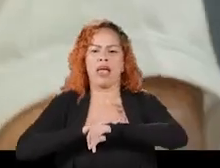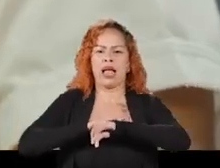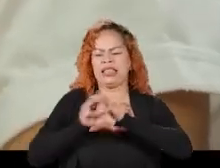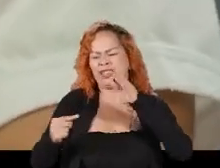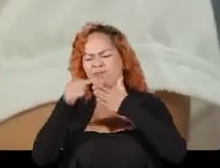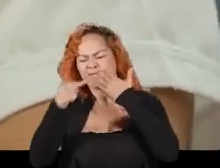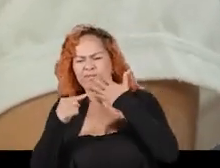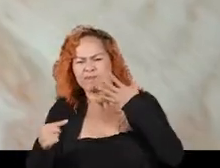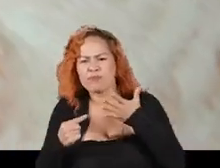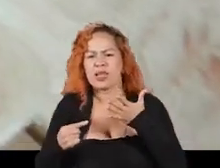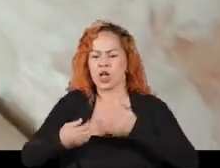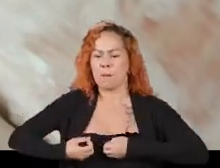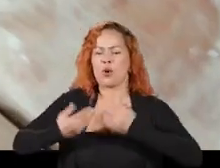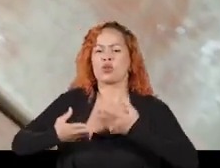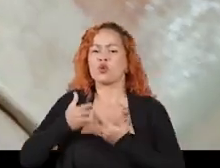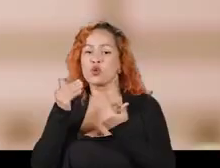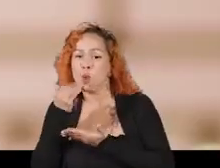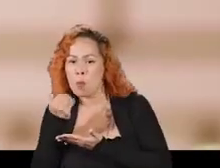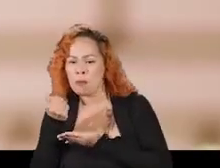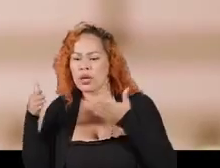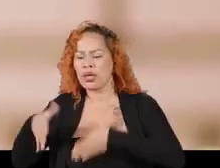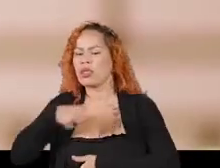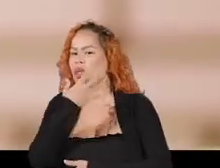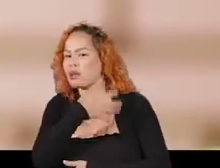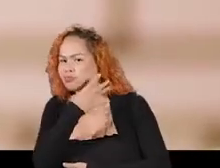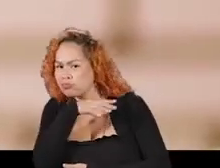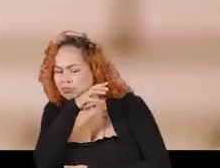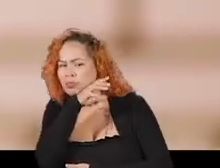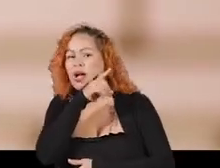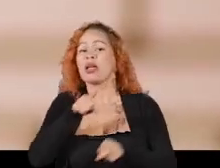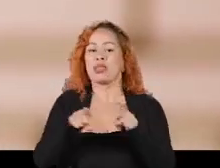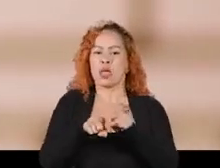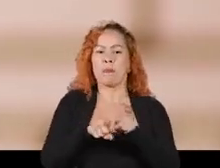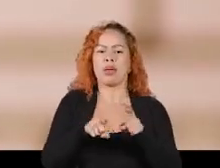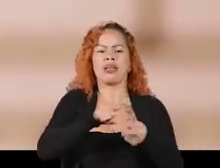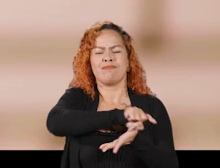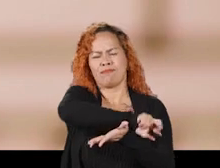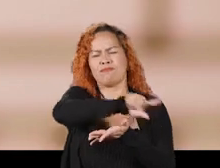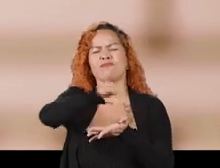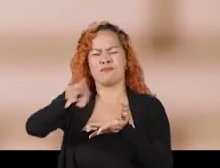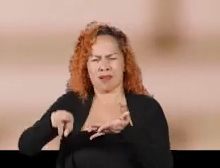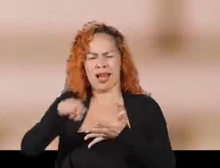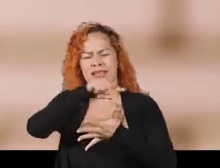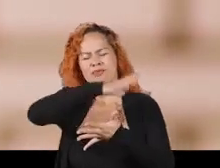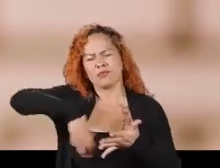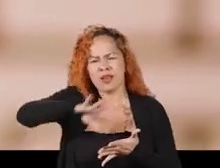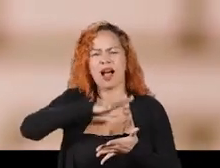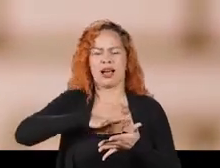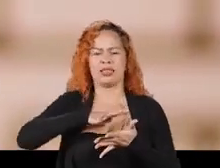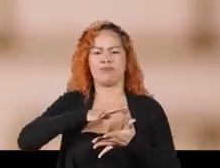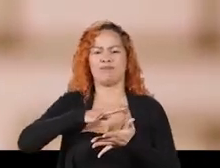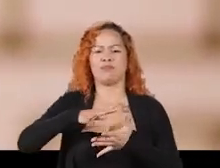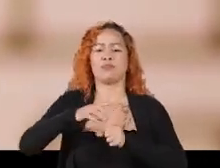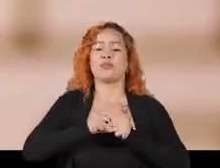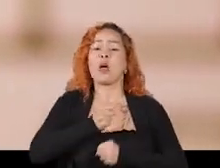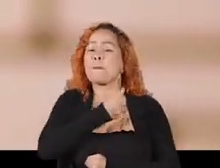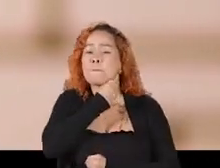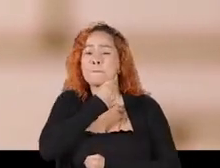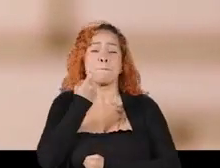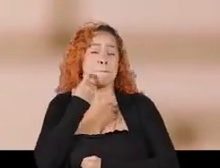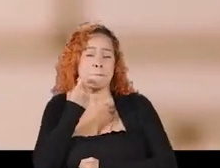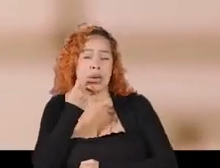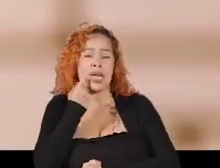pele e da carcaça para fabricação de rações, armazenamento, embalagem, distribuição e exportação do nosso pescado para o